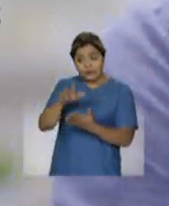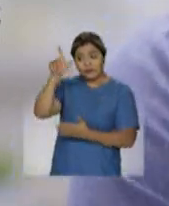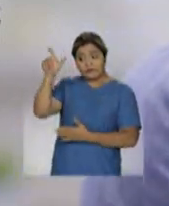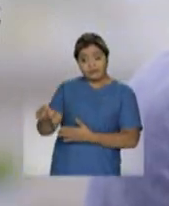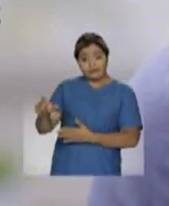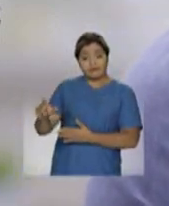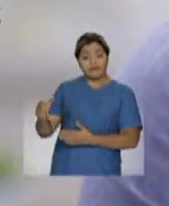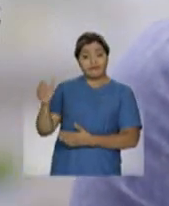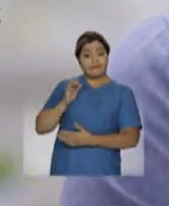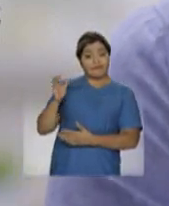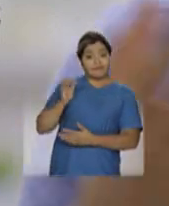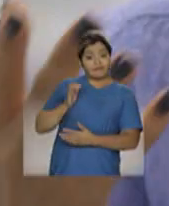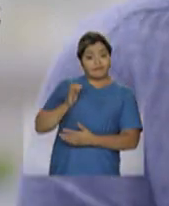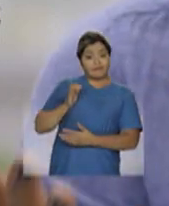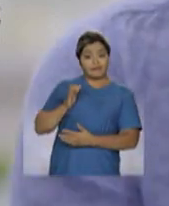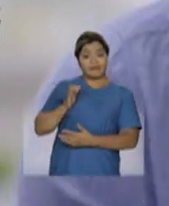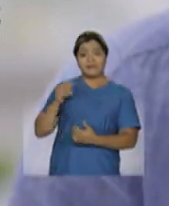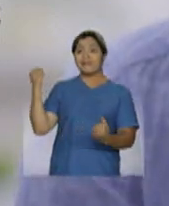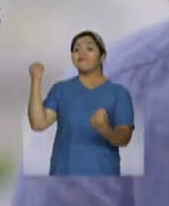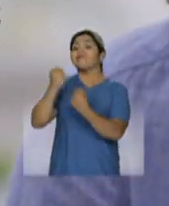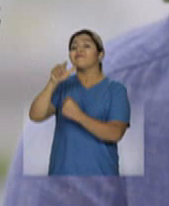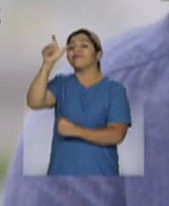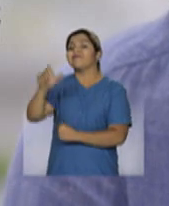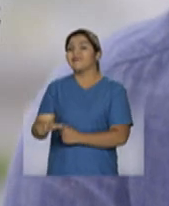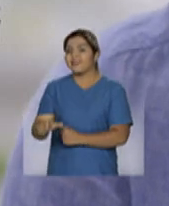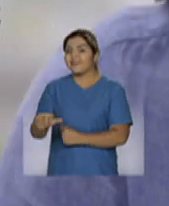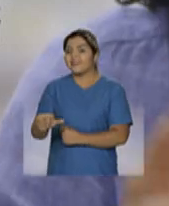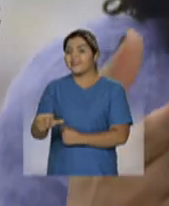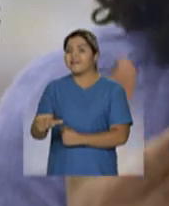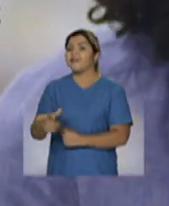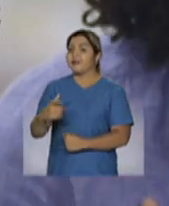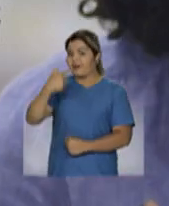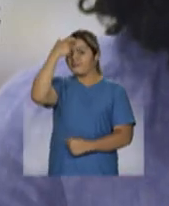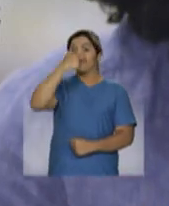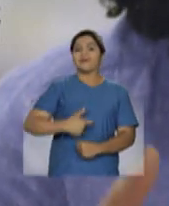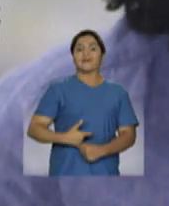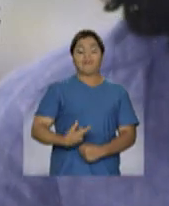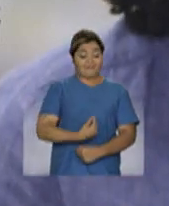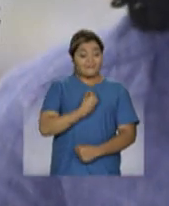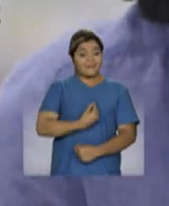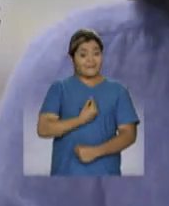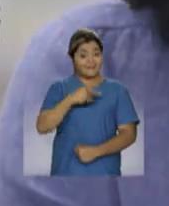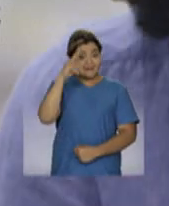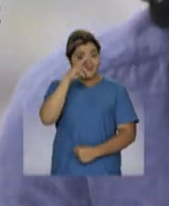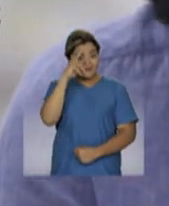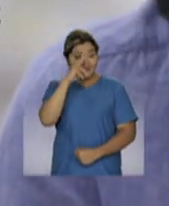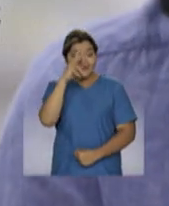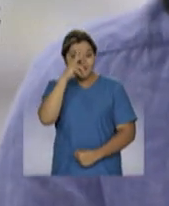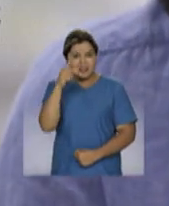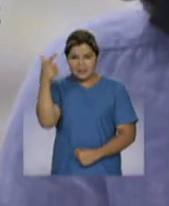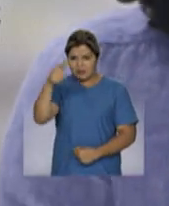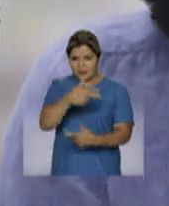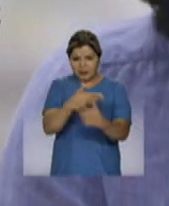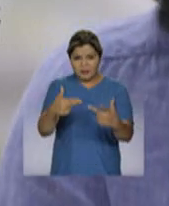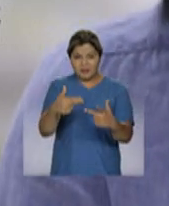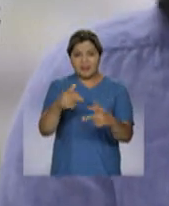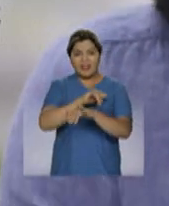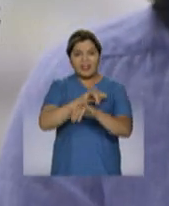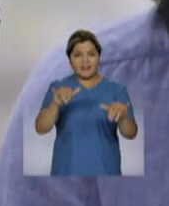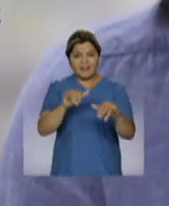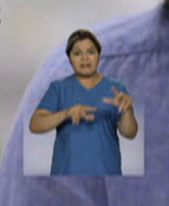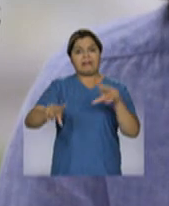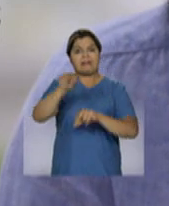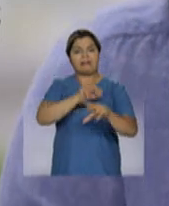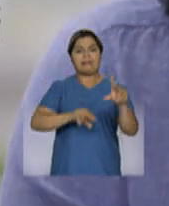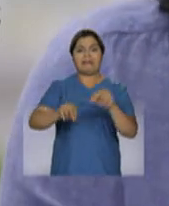multa, o candidato dos ricos e defesa do consumidor. O que define mesmo um candidato é a história dele. O resto